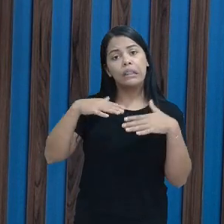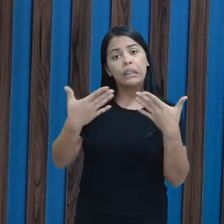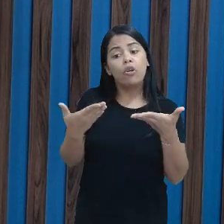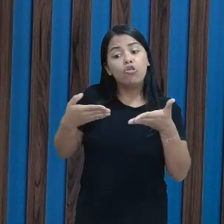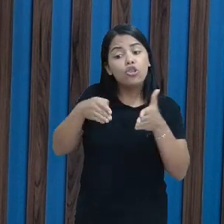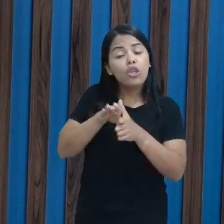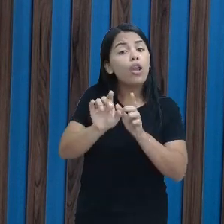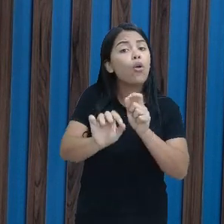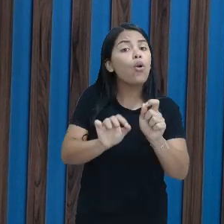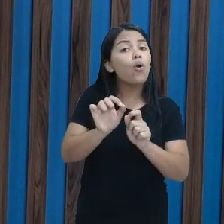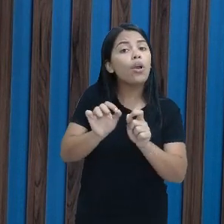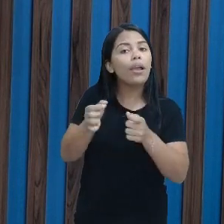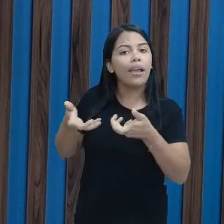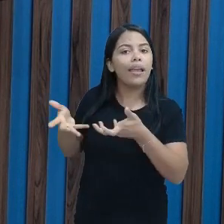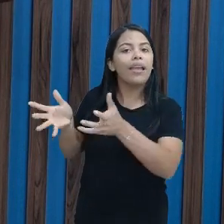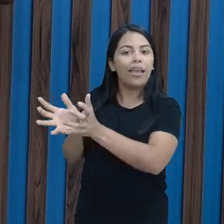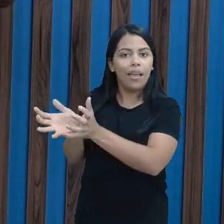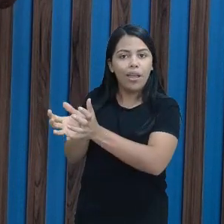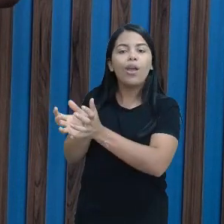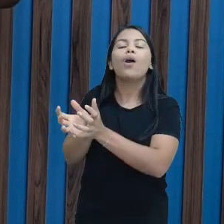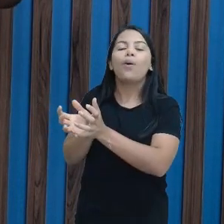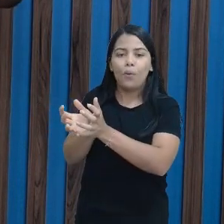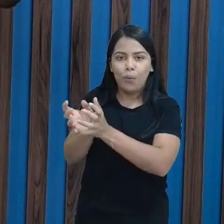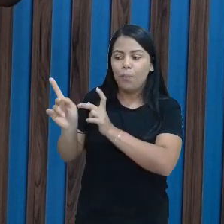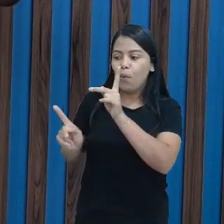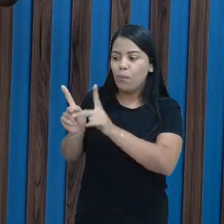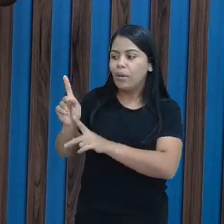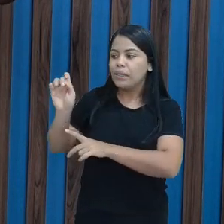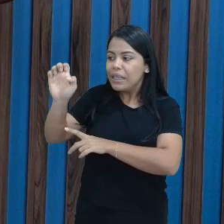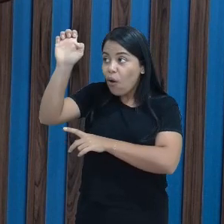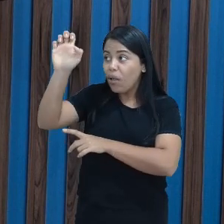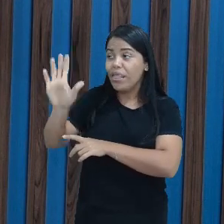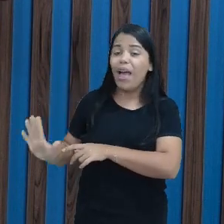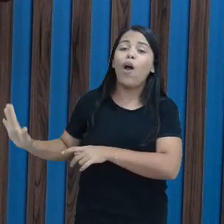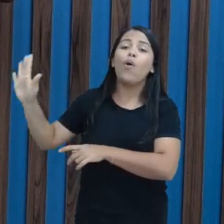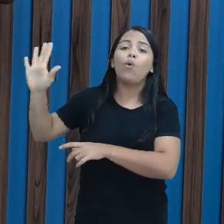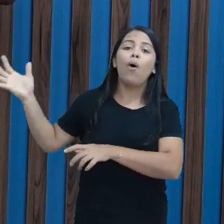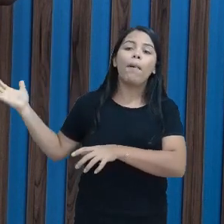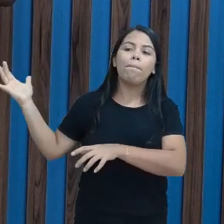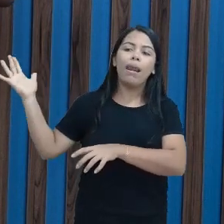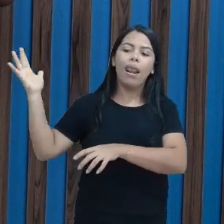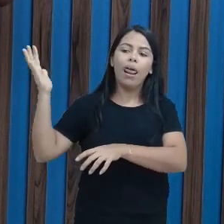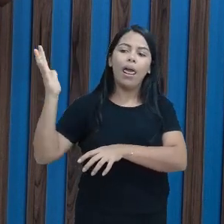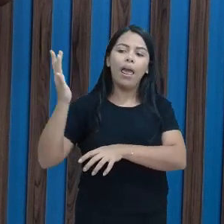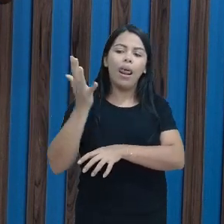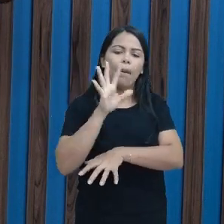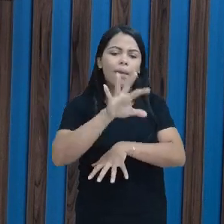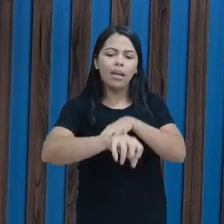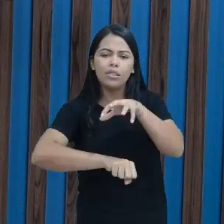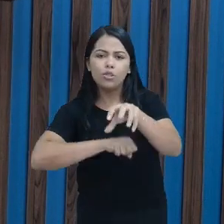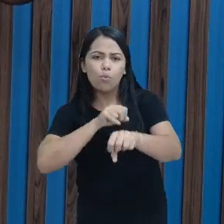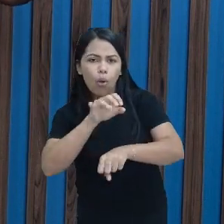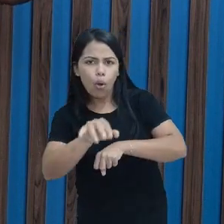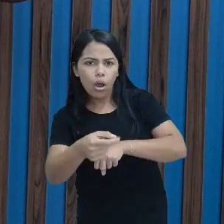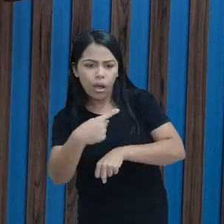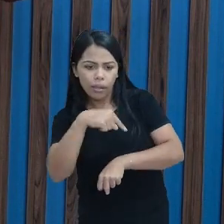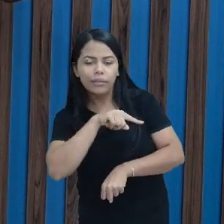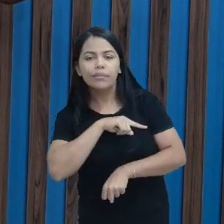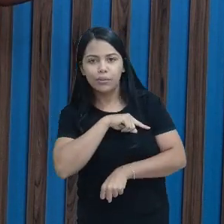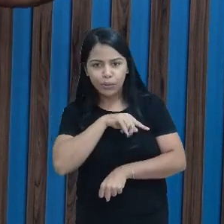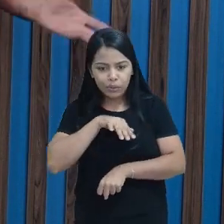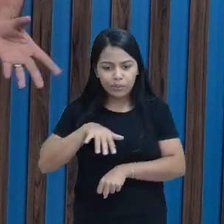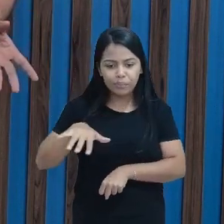quê? O povo europeu, chegam os europeus para fazer todo aquele processo de exploração do